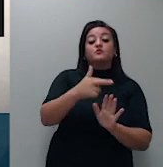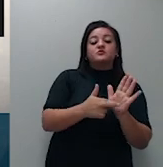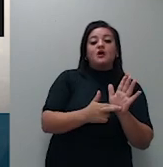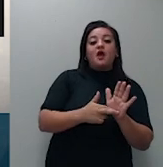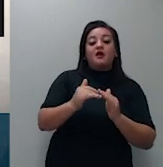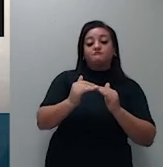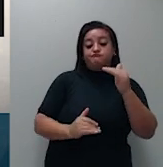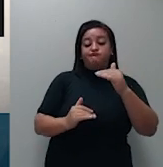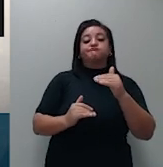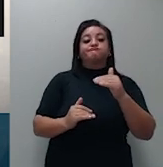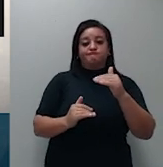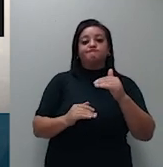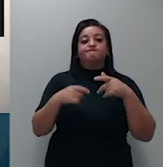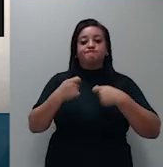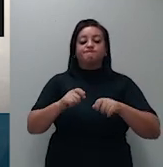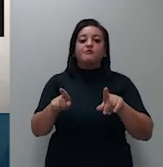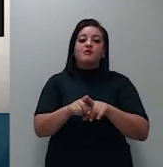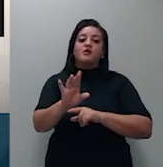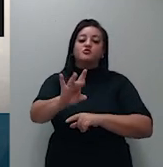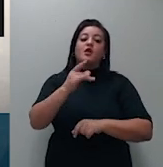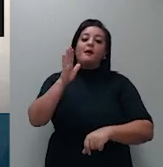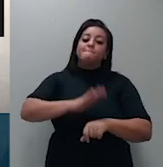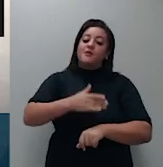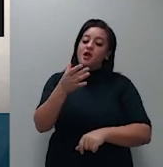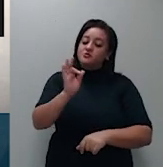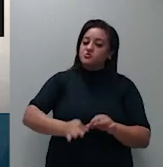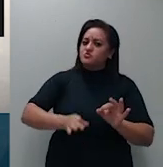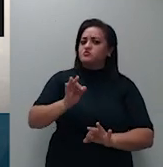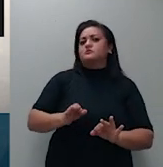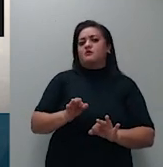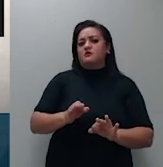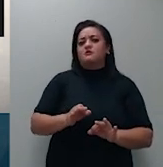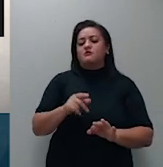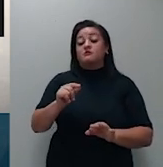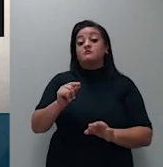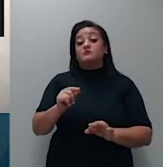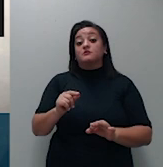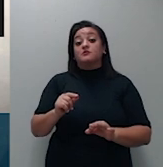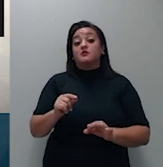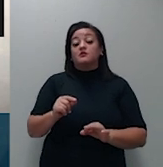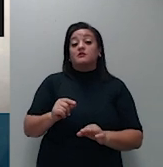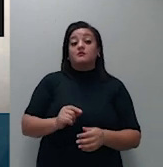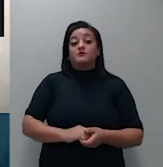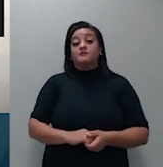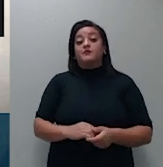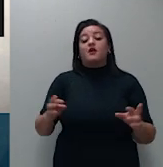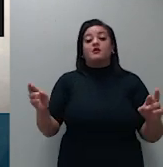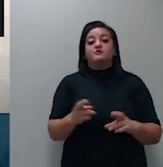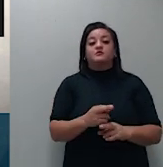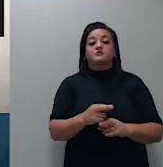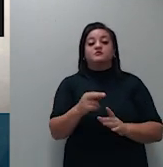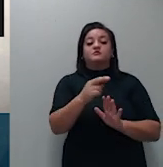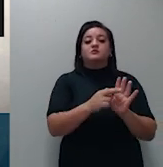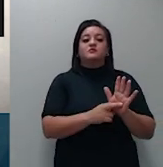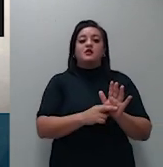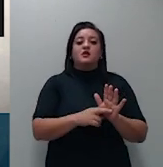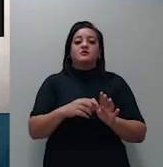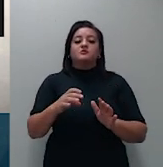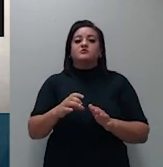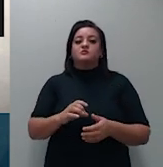dever-se-á escolher a mais justa e isso é assim porque os referidos critérios não são axiomas